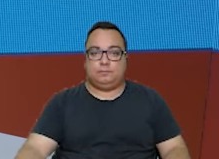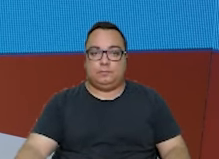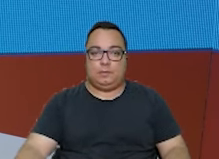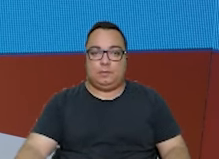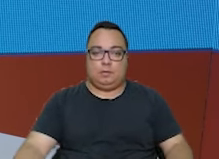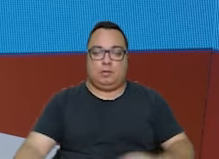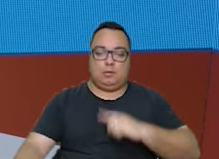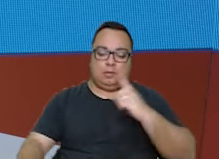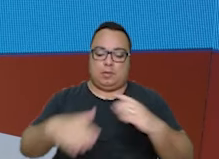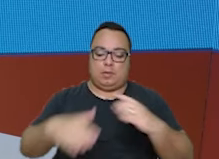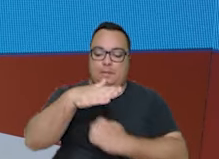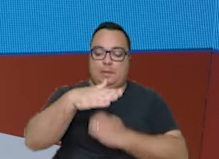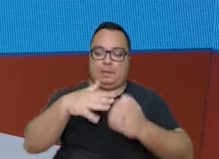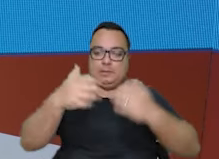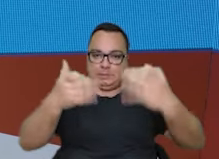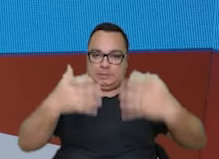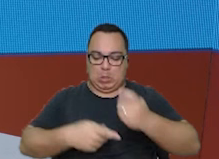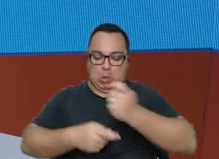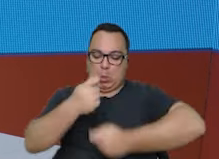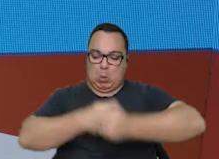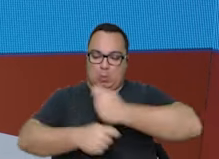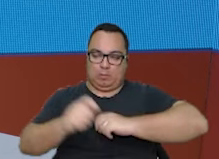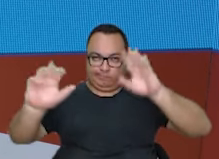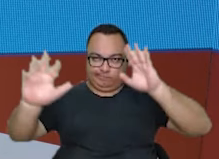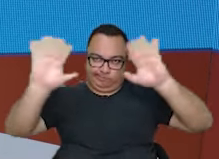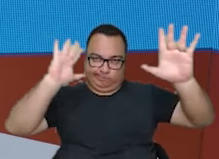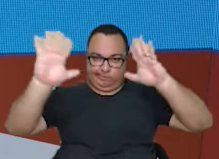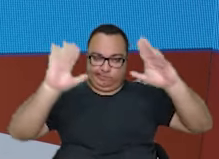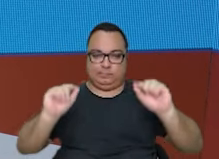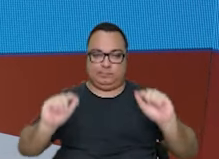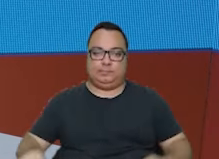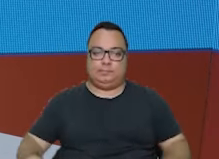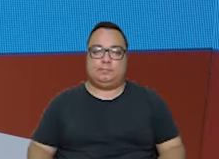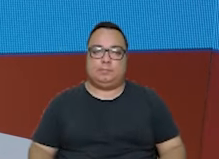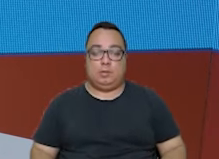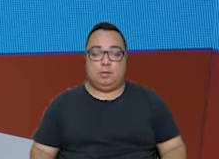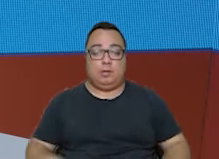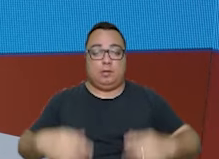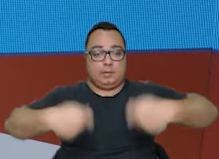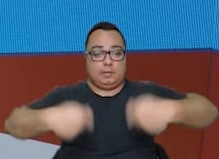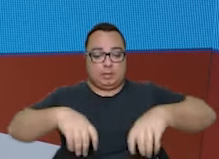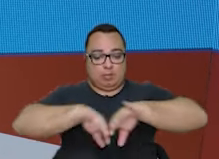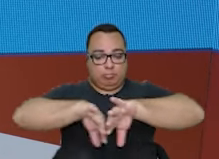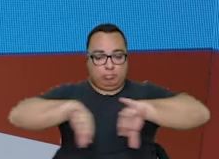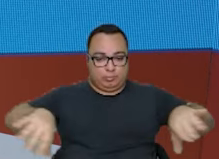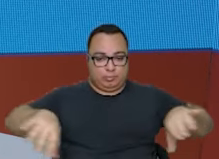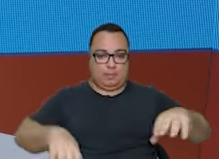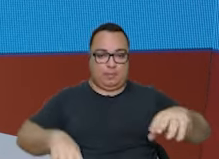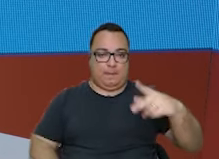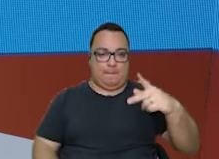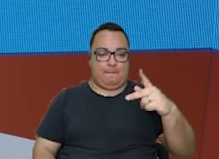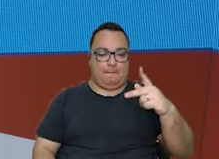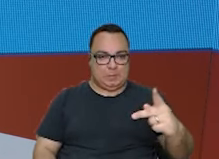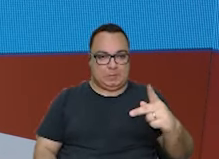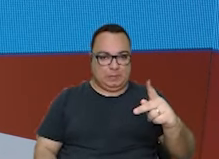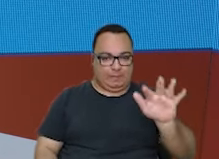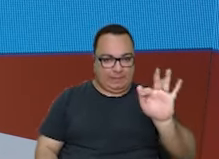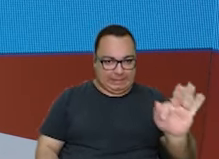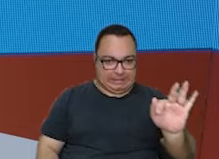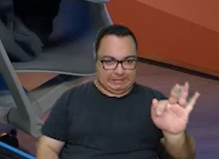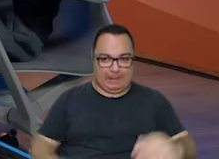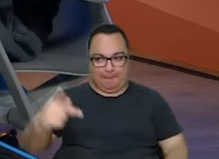muito no mundo das Finanças com o cliente assim você precisa separar a pessoa física da pessoa jurídica não tem essa história que a gente conta